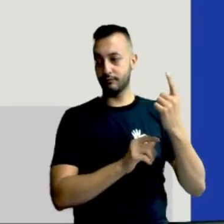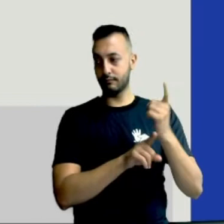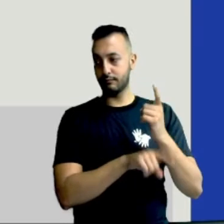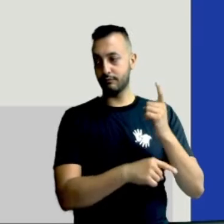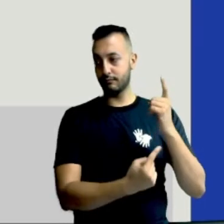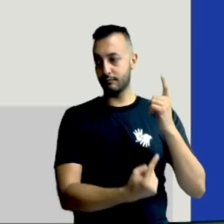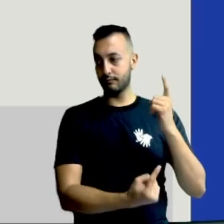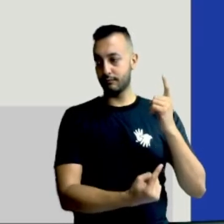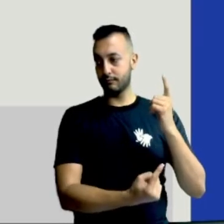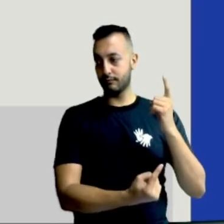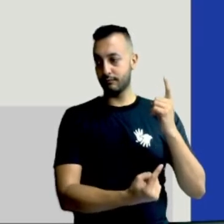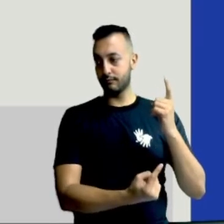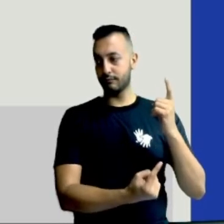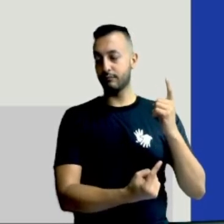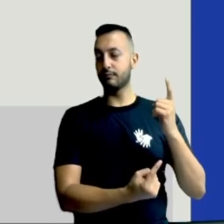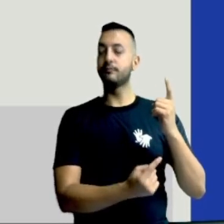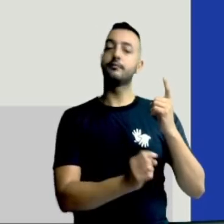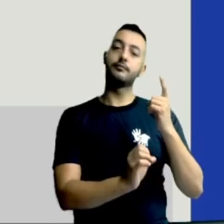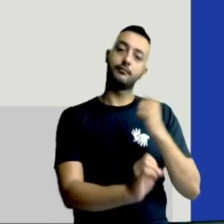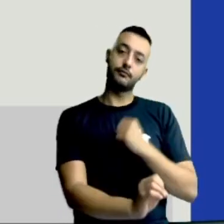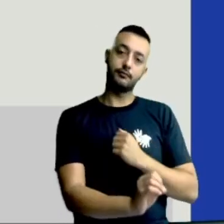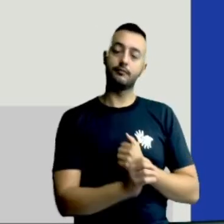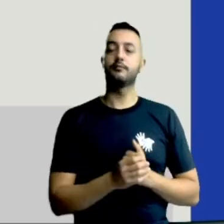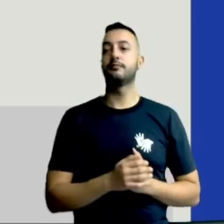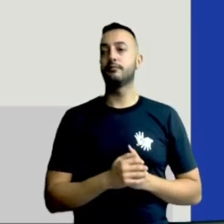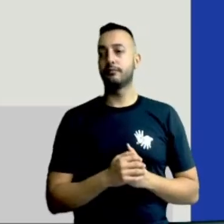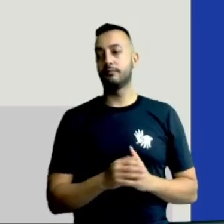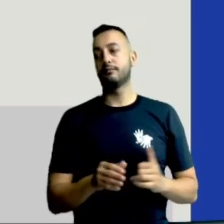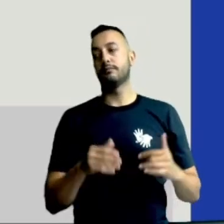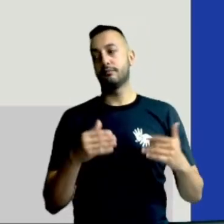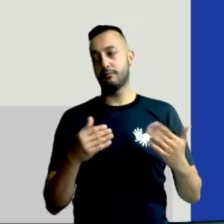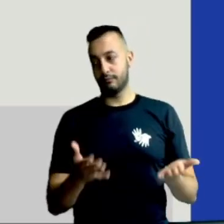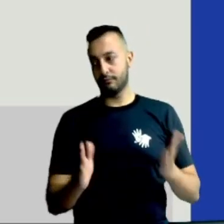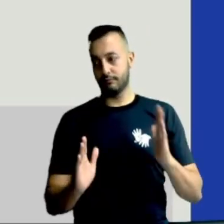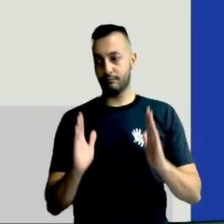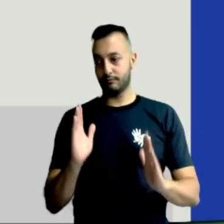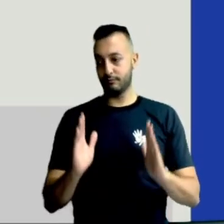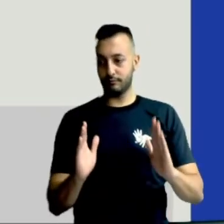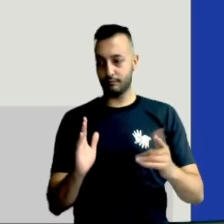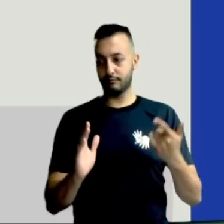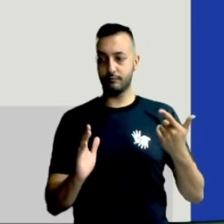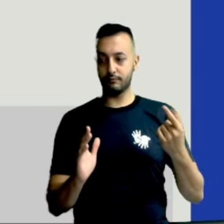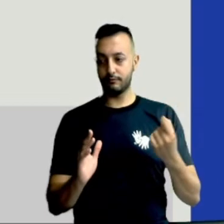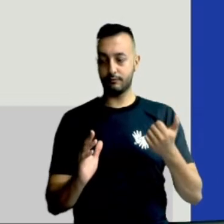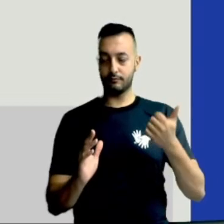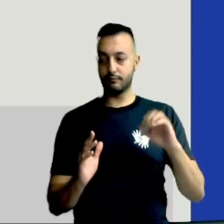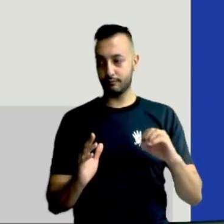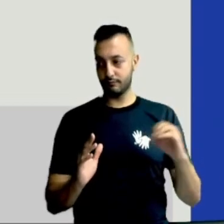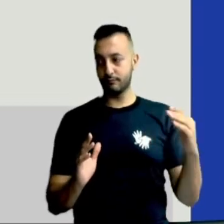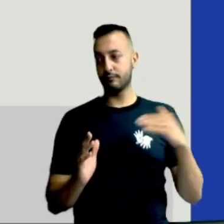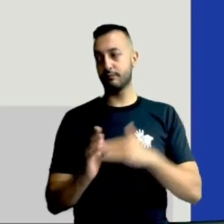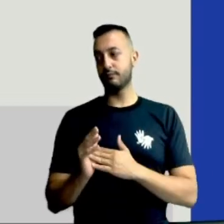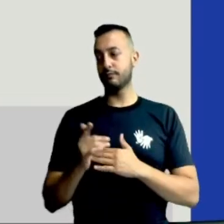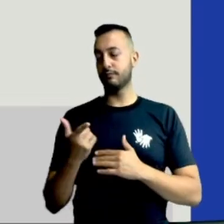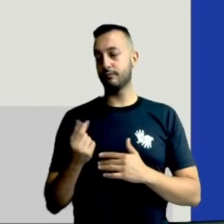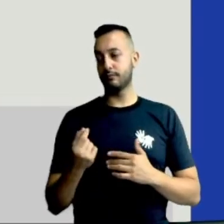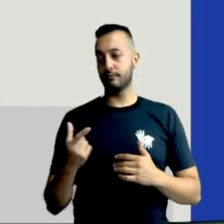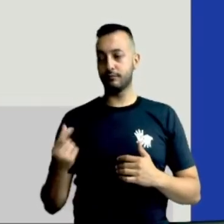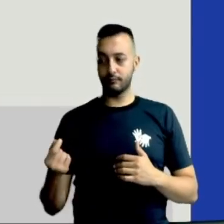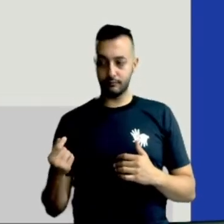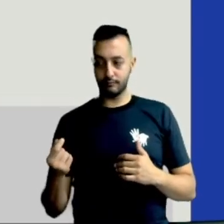menos 1 é igual a 0. Então, entre o ano de 2010 e o ano